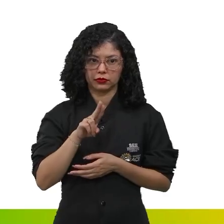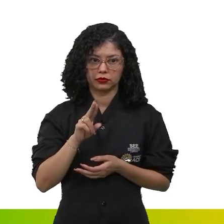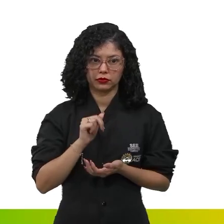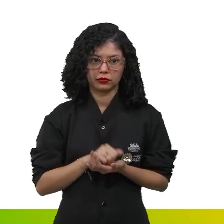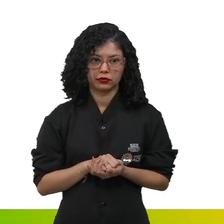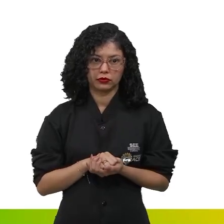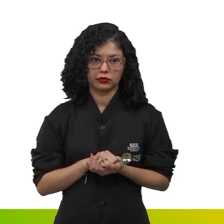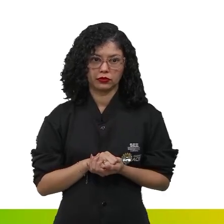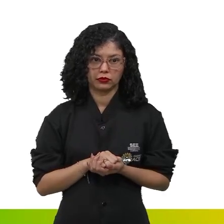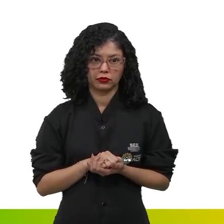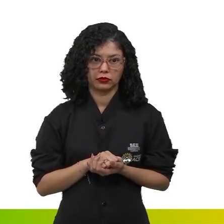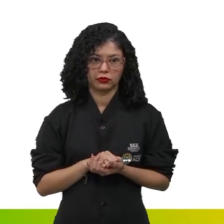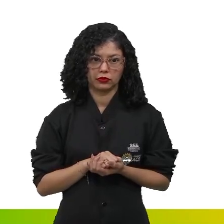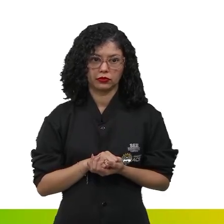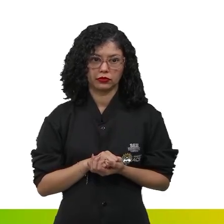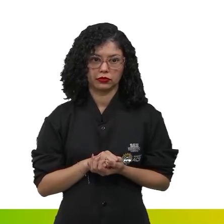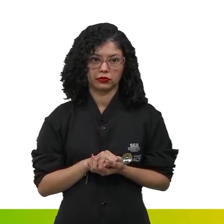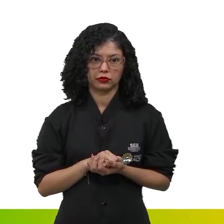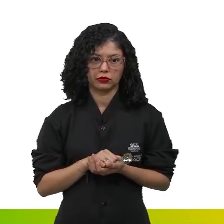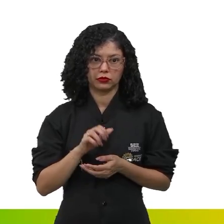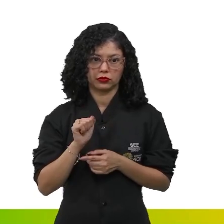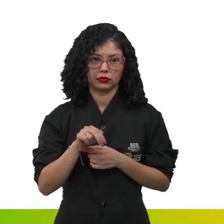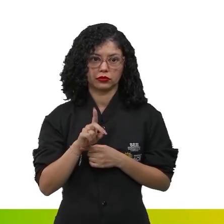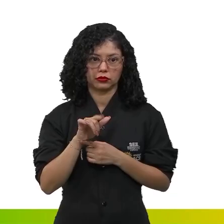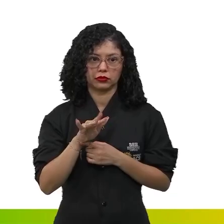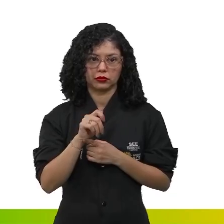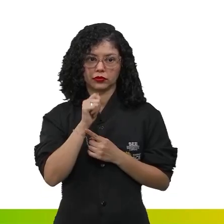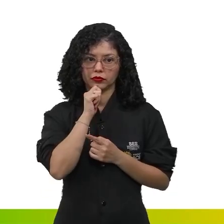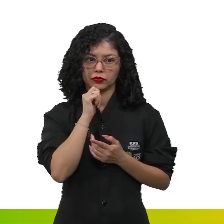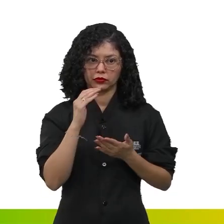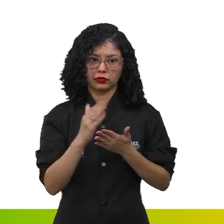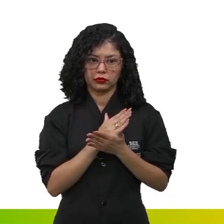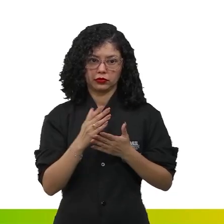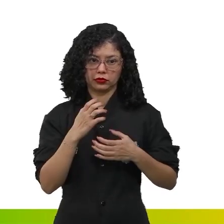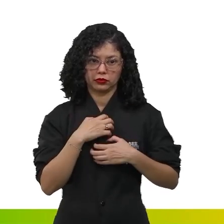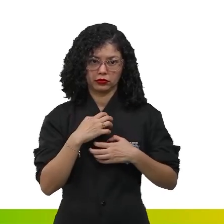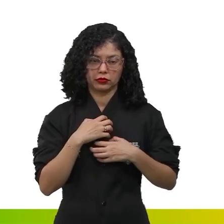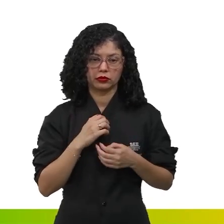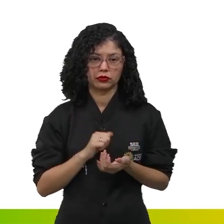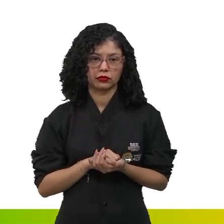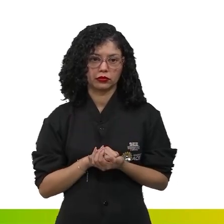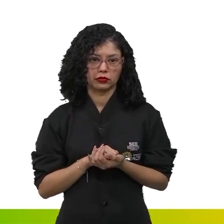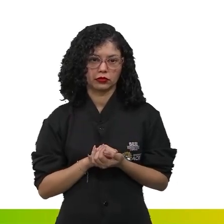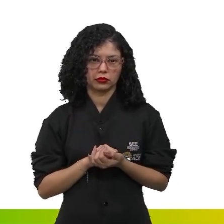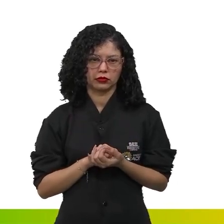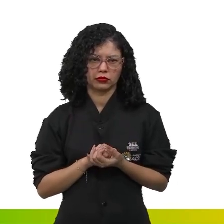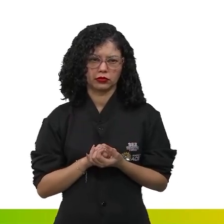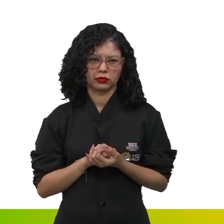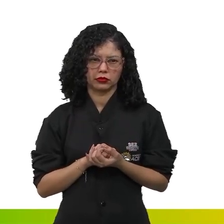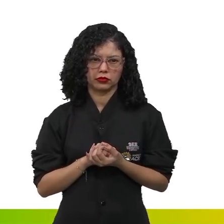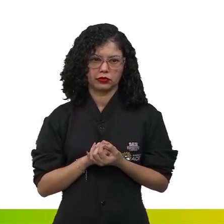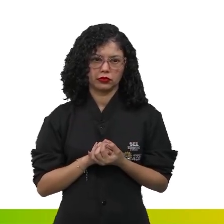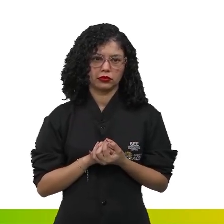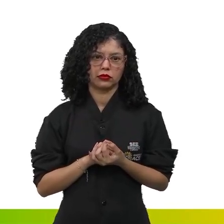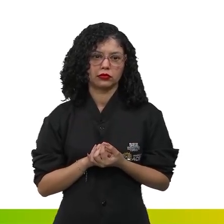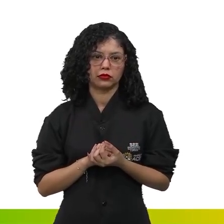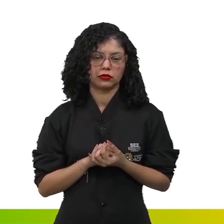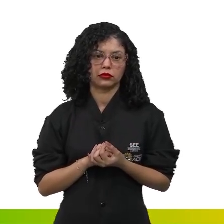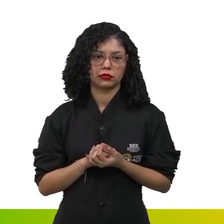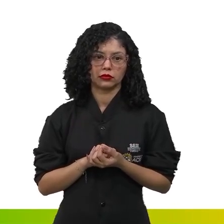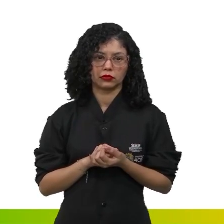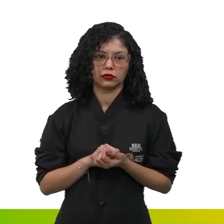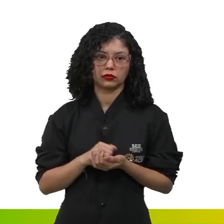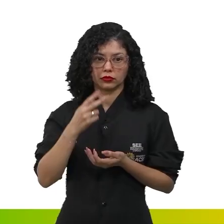não estou lembrando, isso, anabolizante. Então a gente já sabe que é alguma coisa nesse sentido. Então vamos ver aqui as alternativas. Alternativa